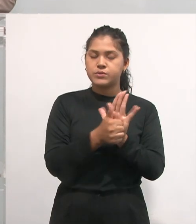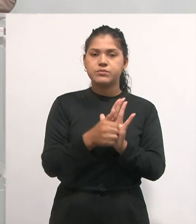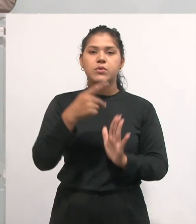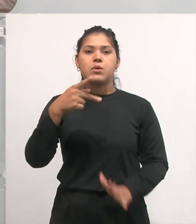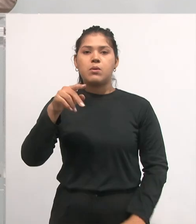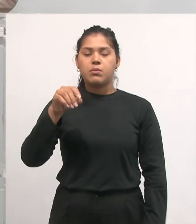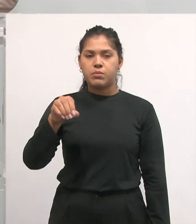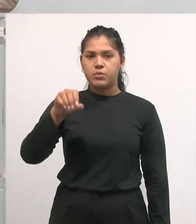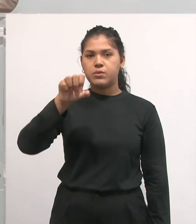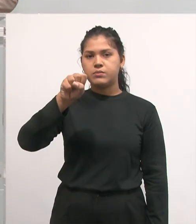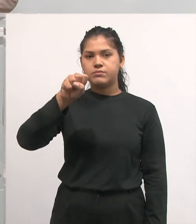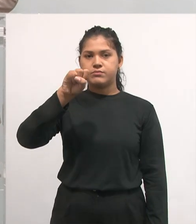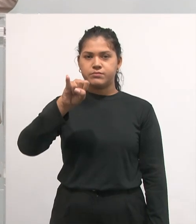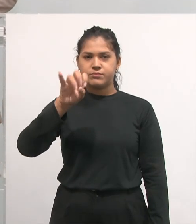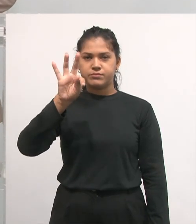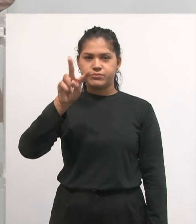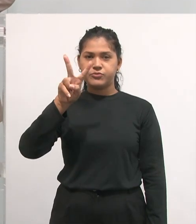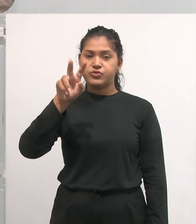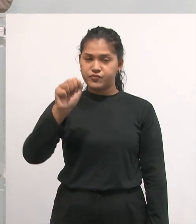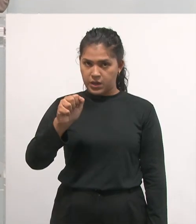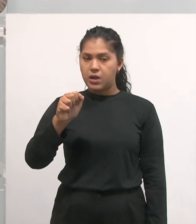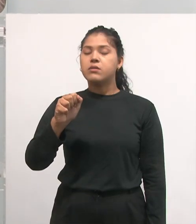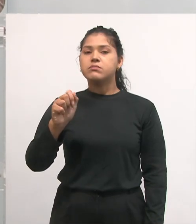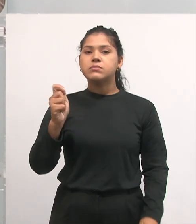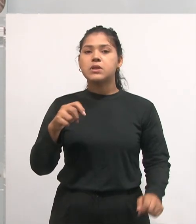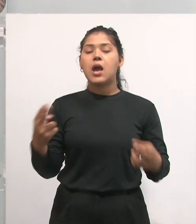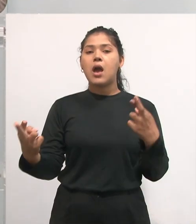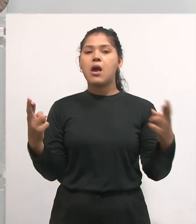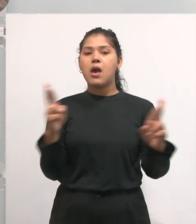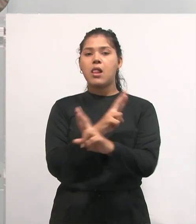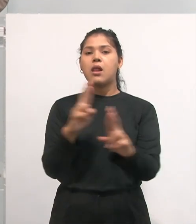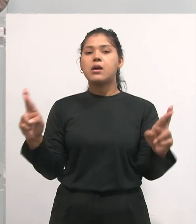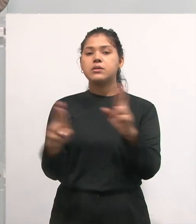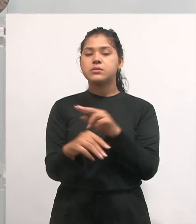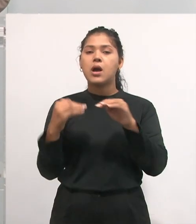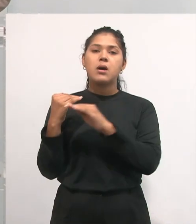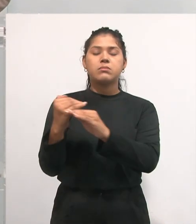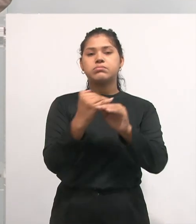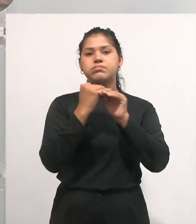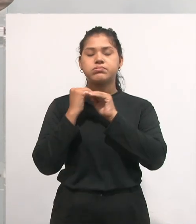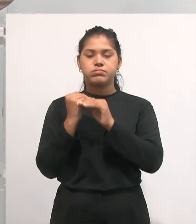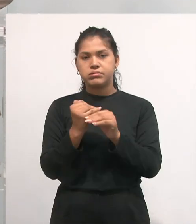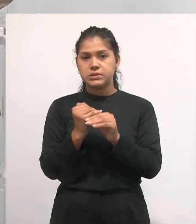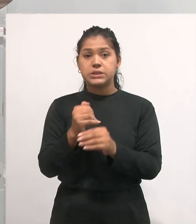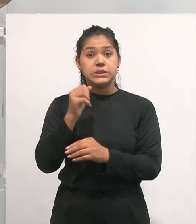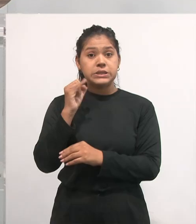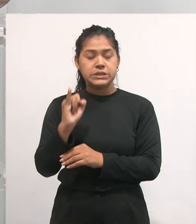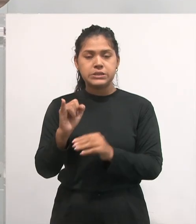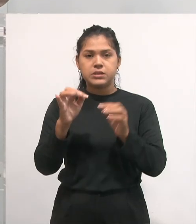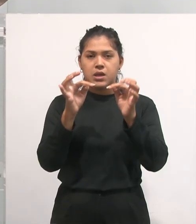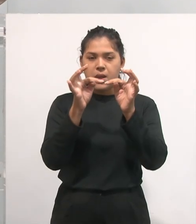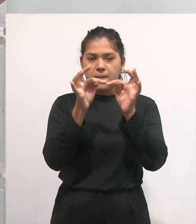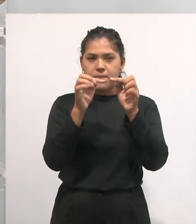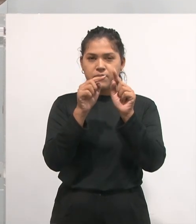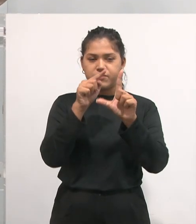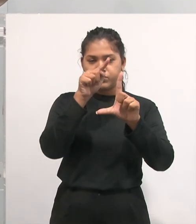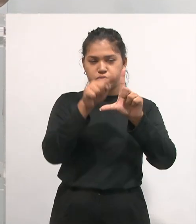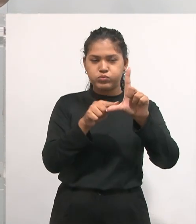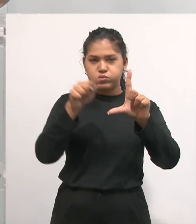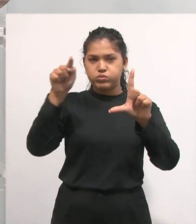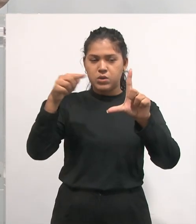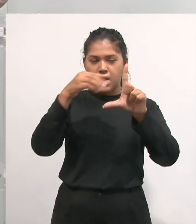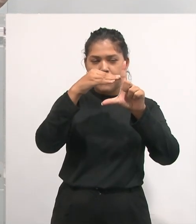entendeu? Uma grandeza relacionaria com a outra de forma positiva. Se você fizesse uma reta, todos os pontinhos estariam em